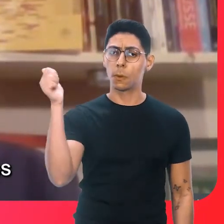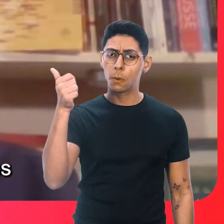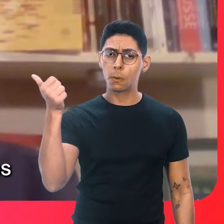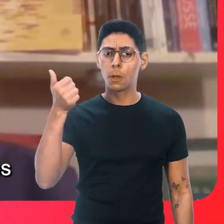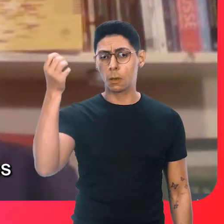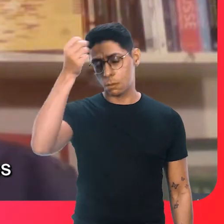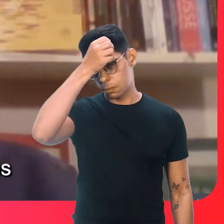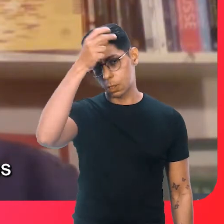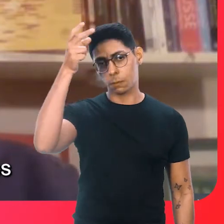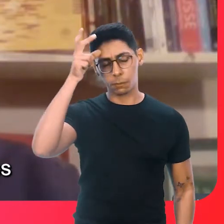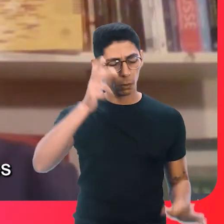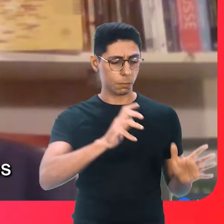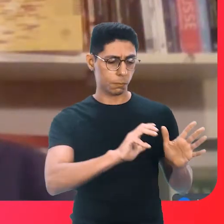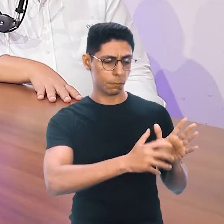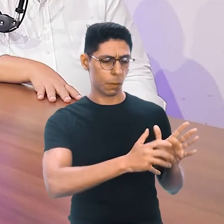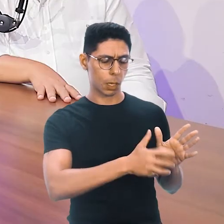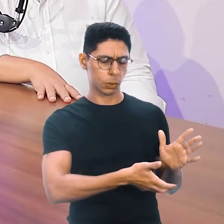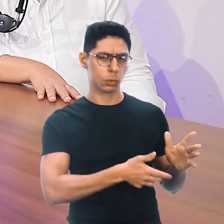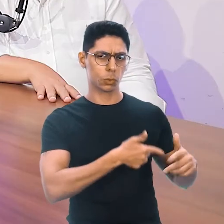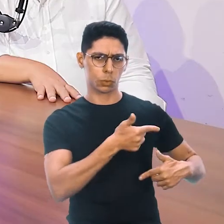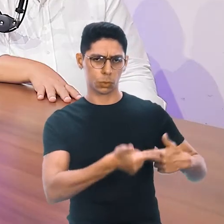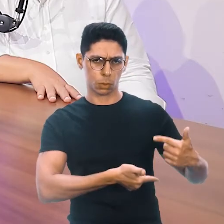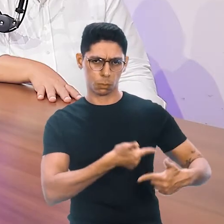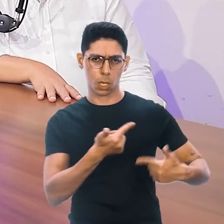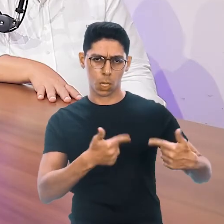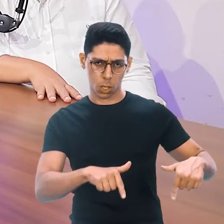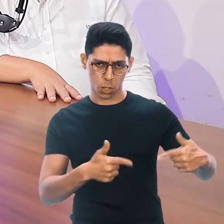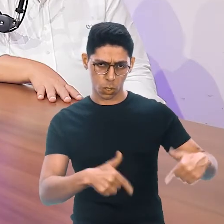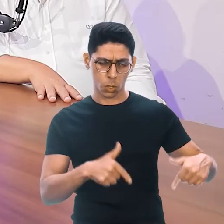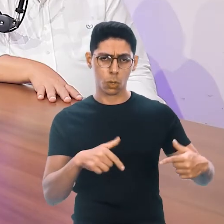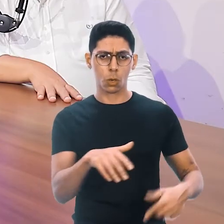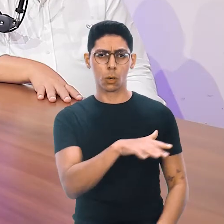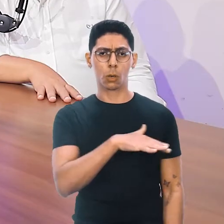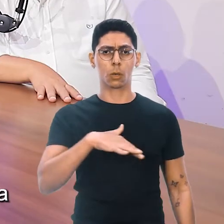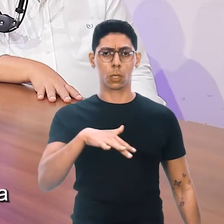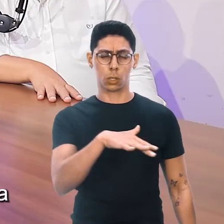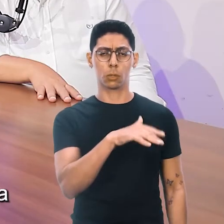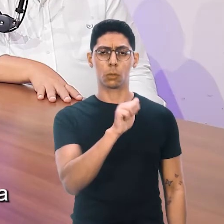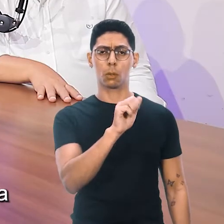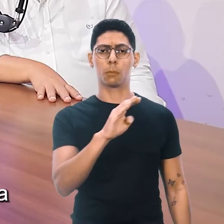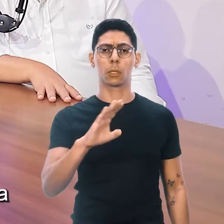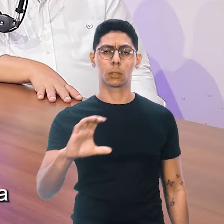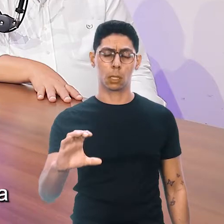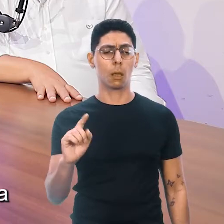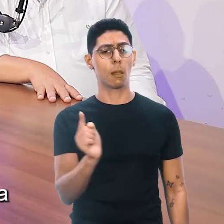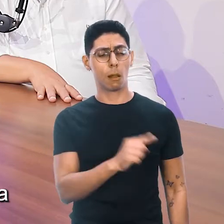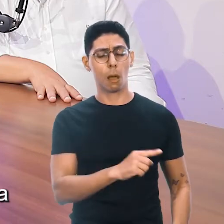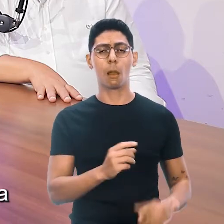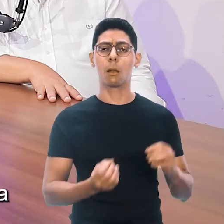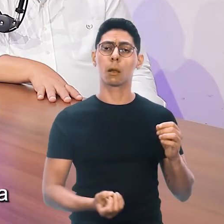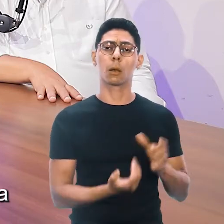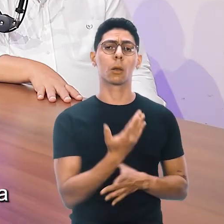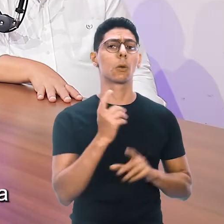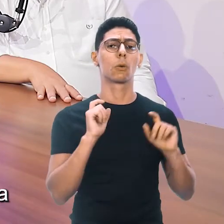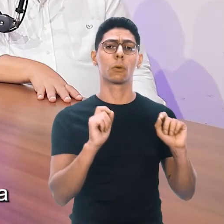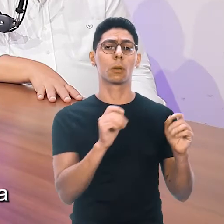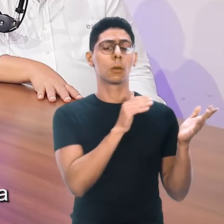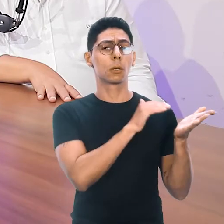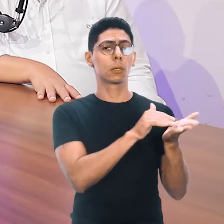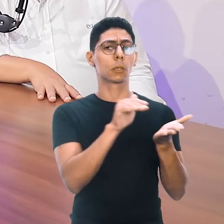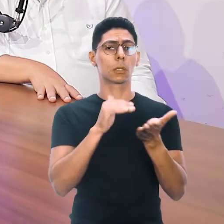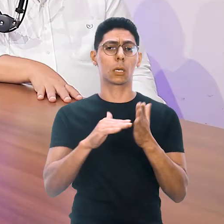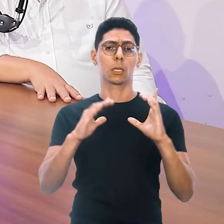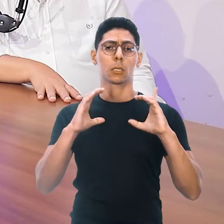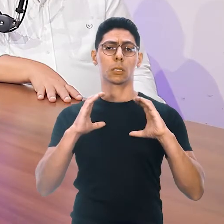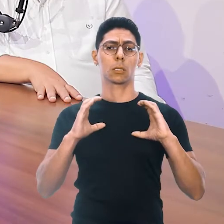pelo Partido dos Trabalhadores em Santo André, na região do ABC, e lá ele criou a Secretaria de